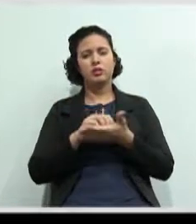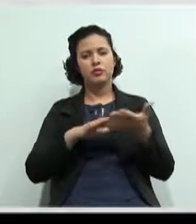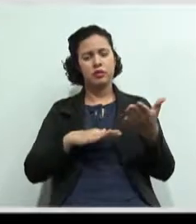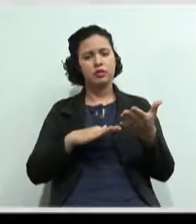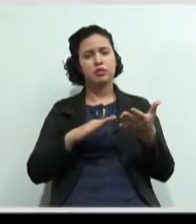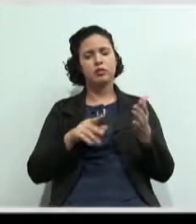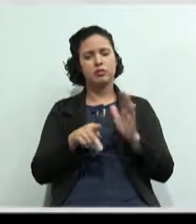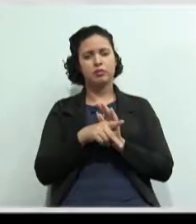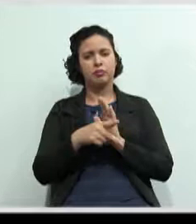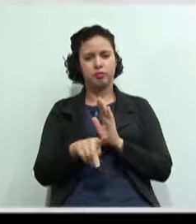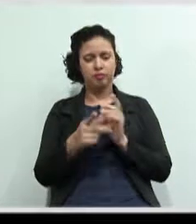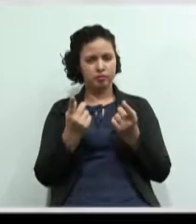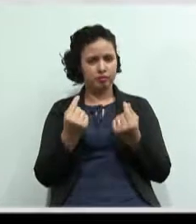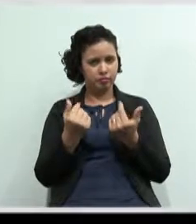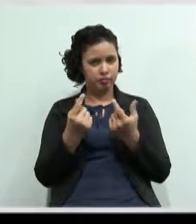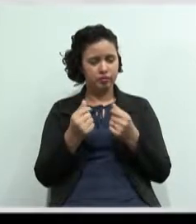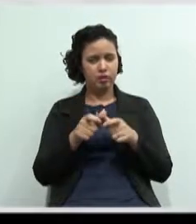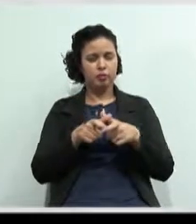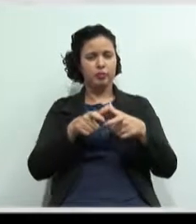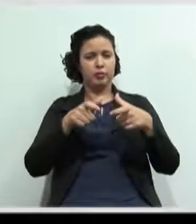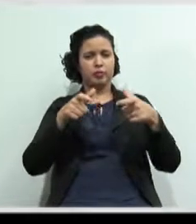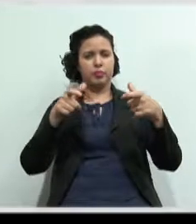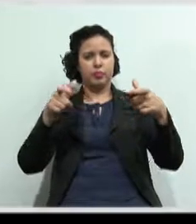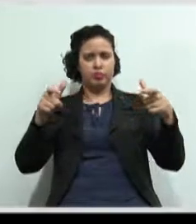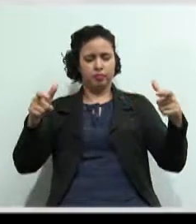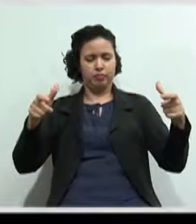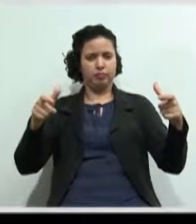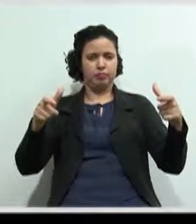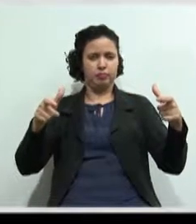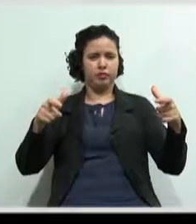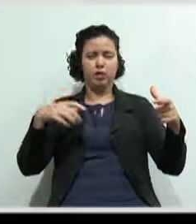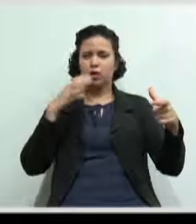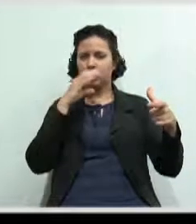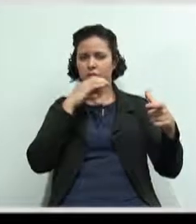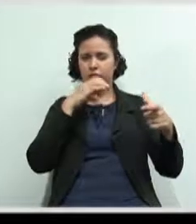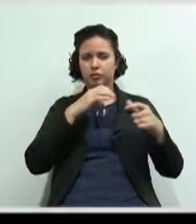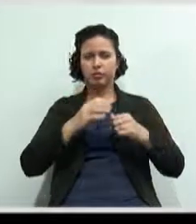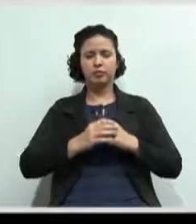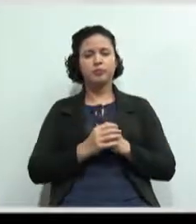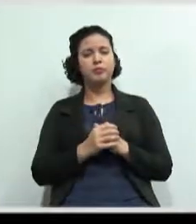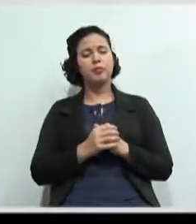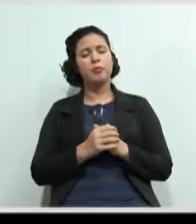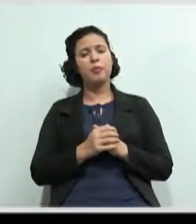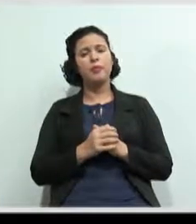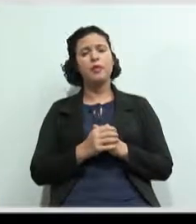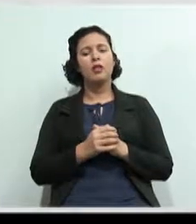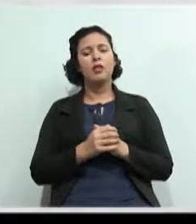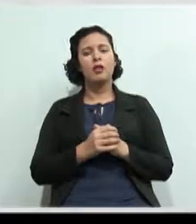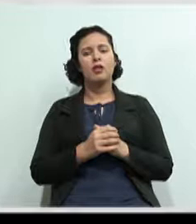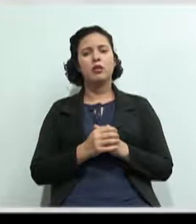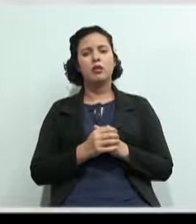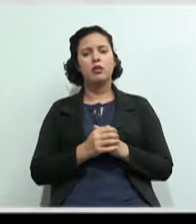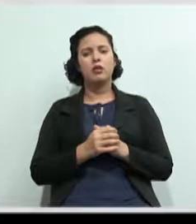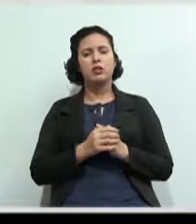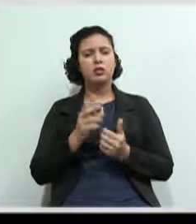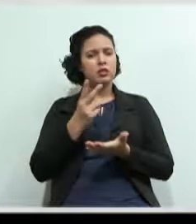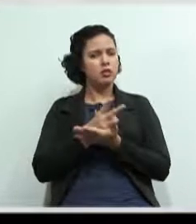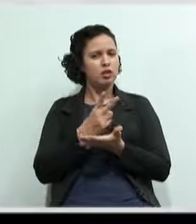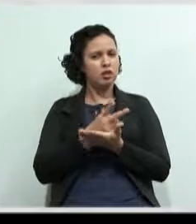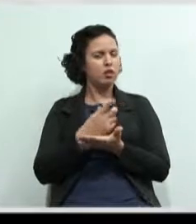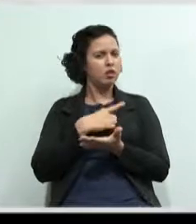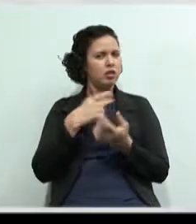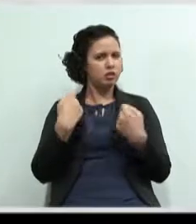comércio, expandiu-se com extraordinário vigor. É claro que nem sempre houve a necessidade de juntar